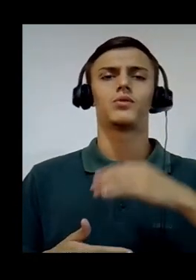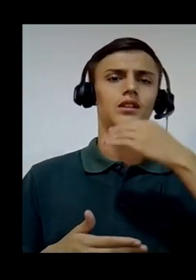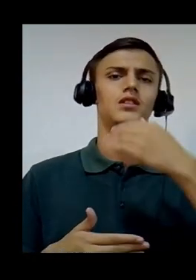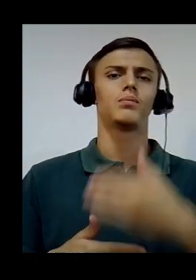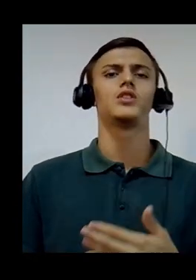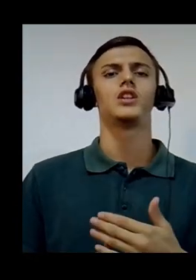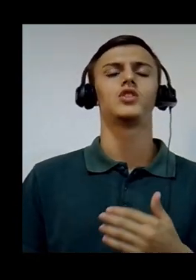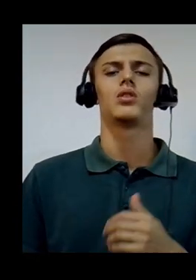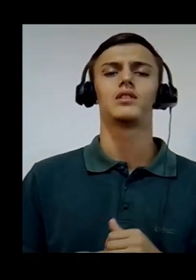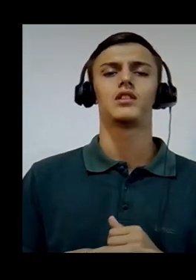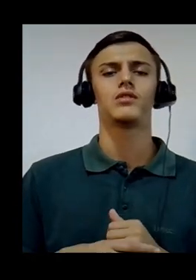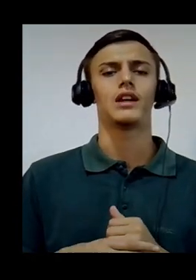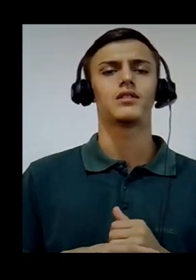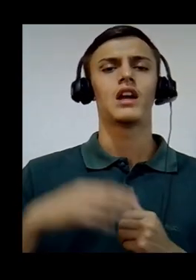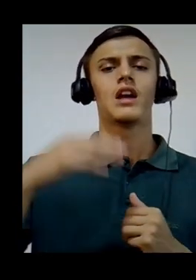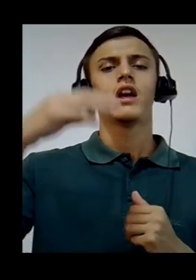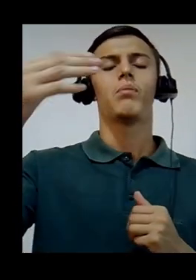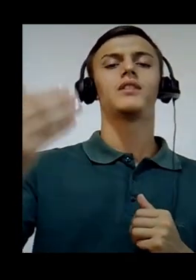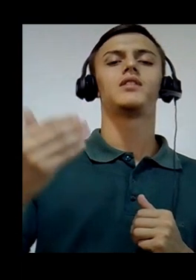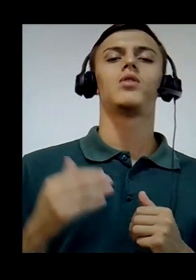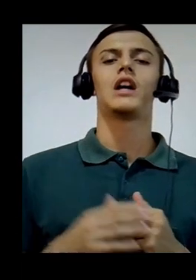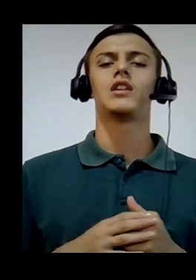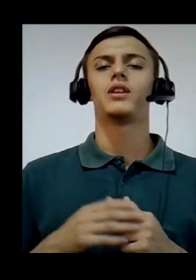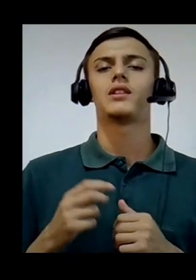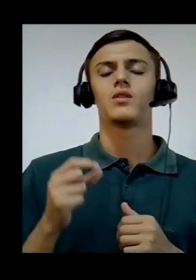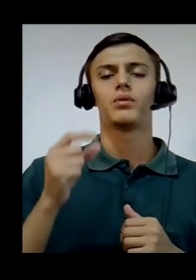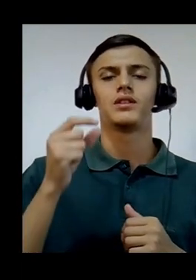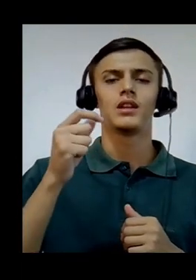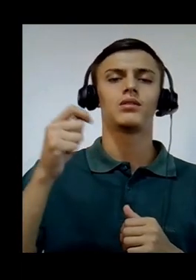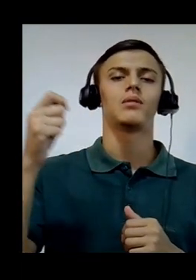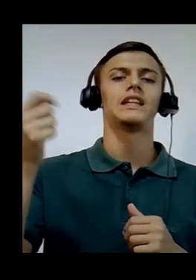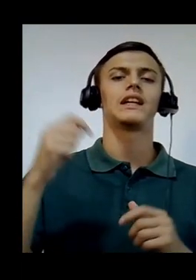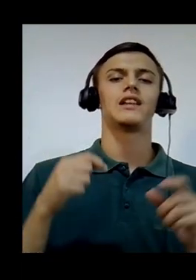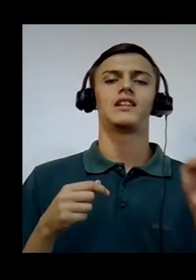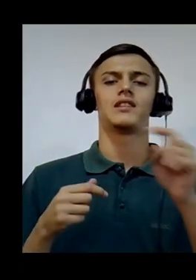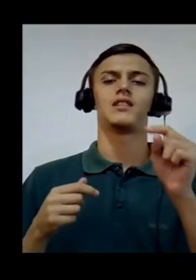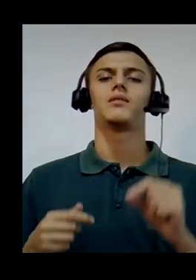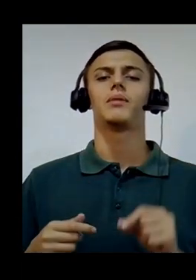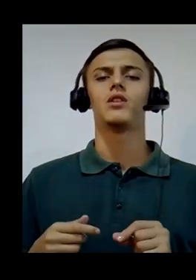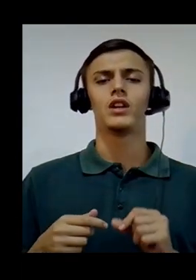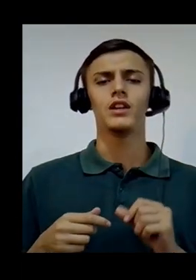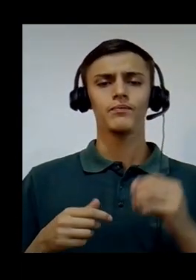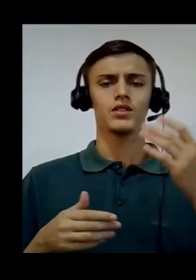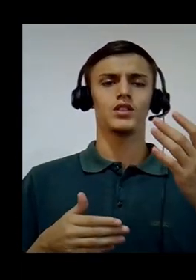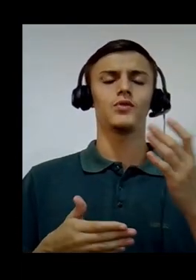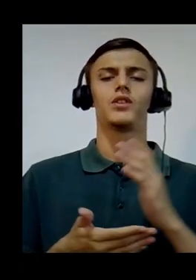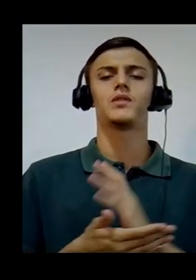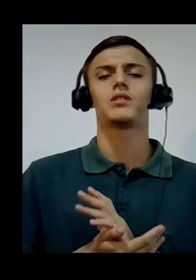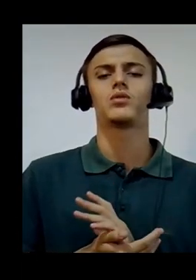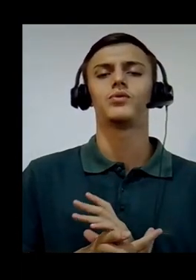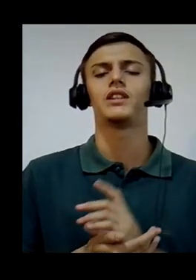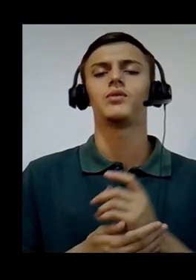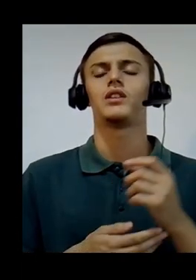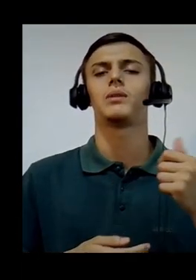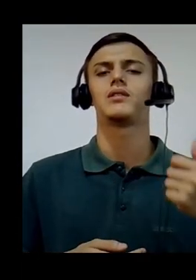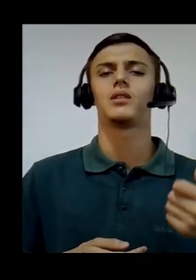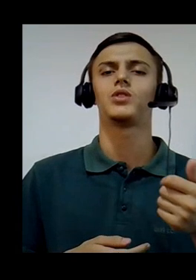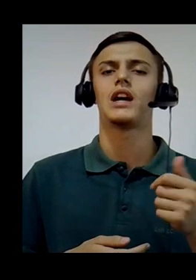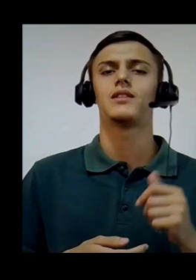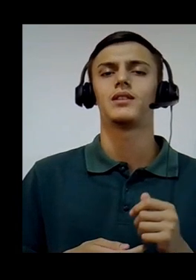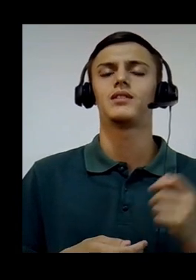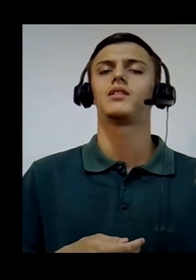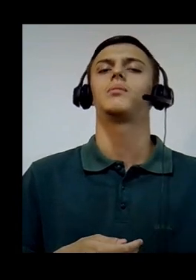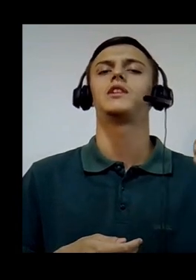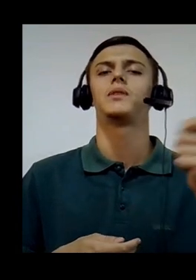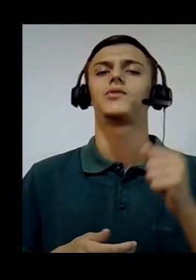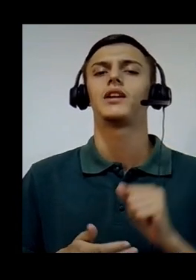tem de espaço confinado, assim por diante de todas as atividades. Pode ser colocado uma orientação por escrito também naquelas linhazinhas em branco ali. Se for espaço confinado, é feita a medição